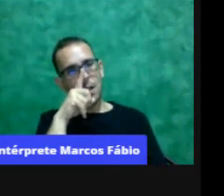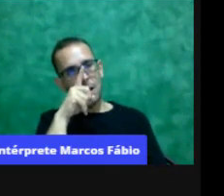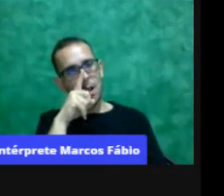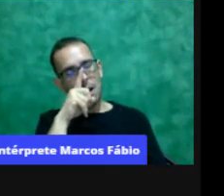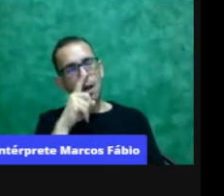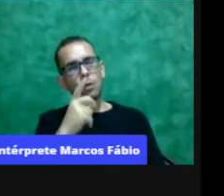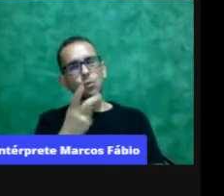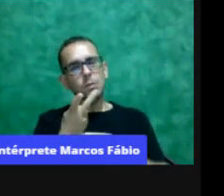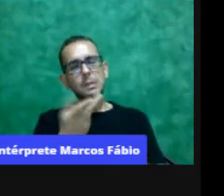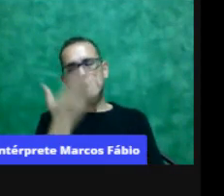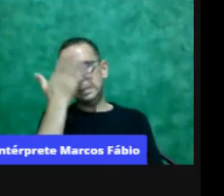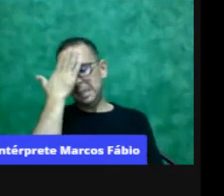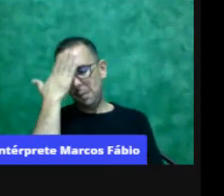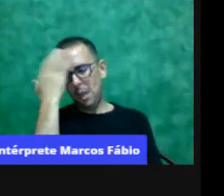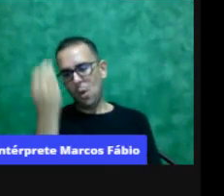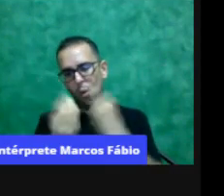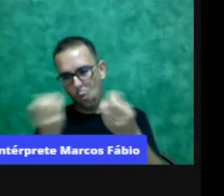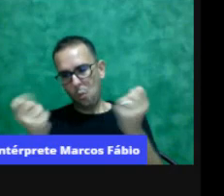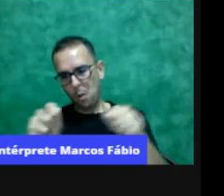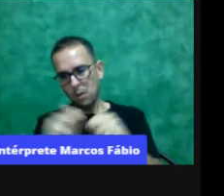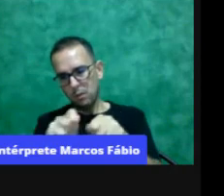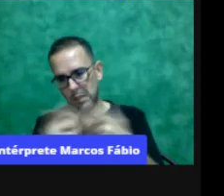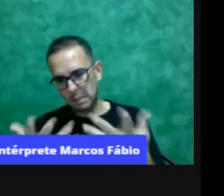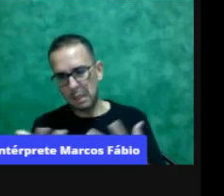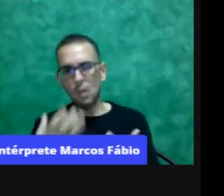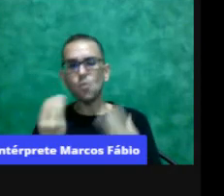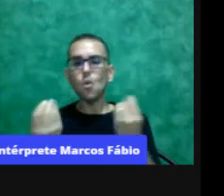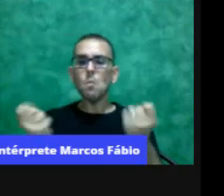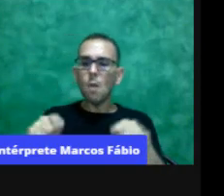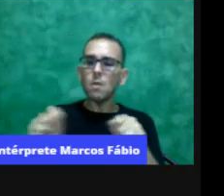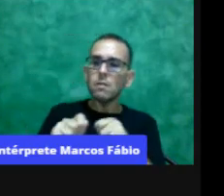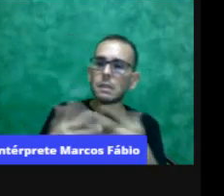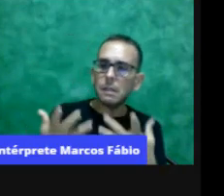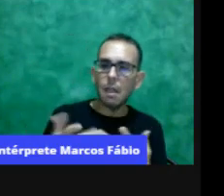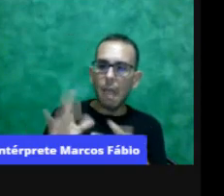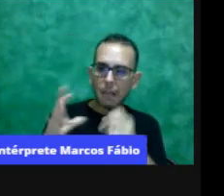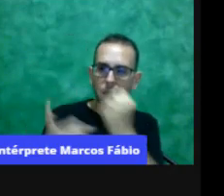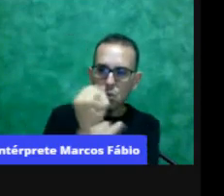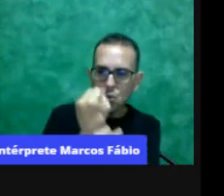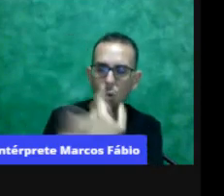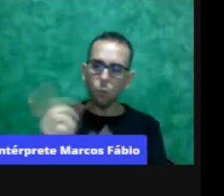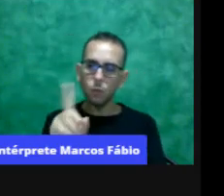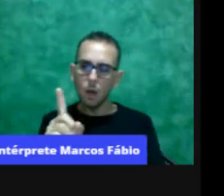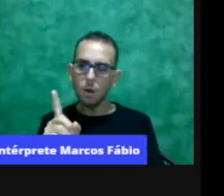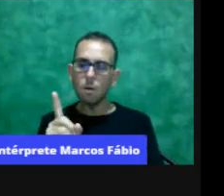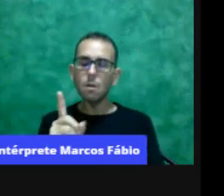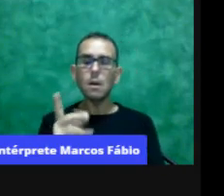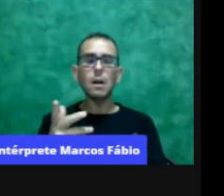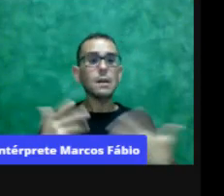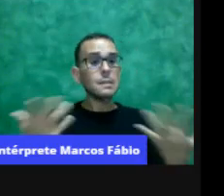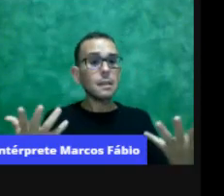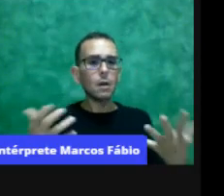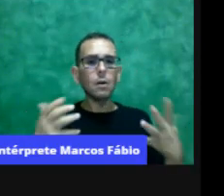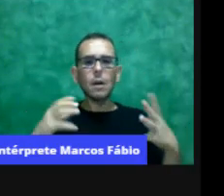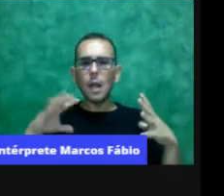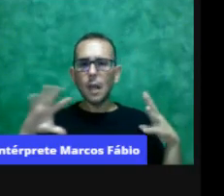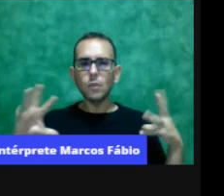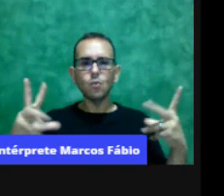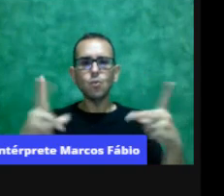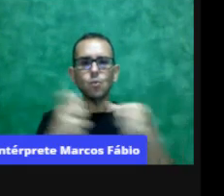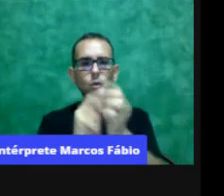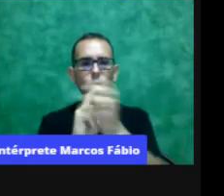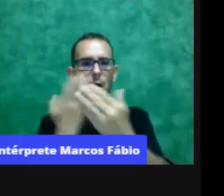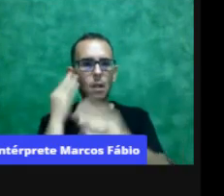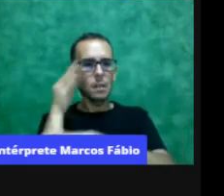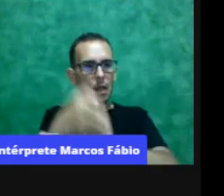busque saber como é que funciona, né? O que eu posso fazer, se é seguro, se não é. A maioria desses que a gente trouxe